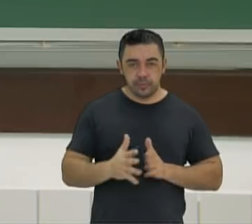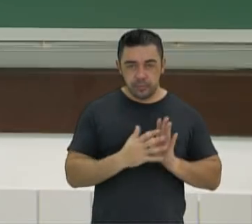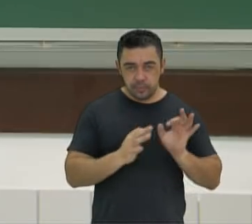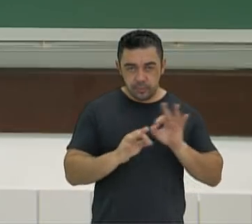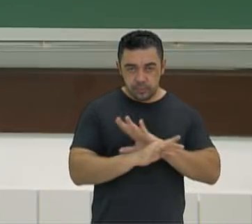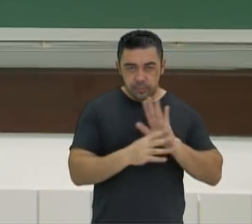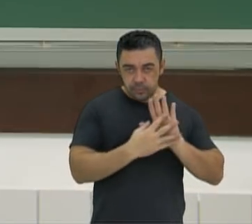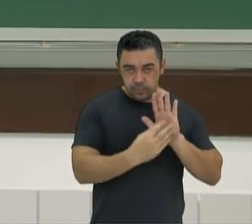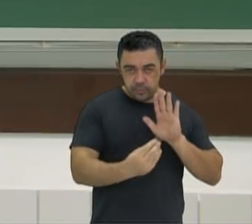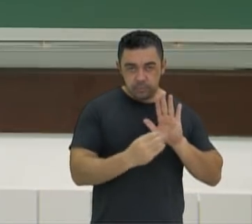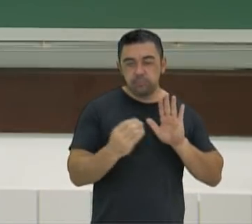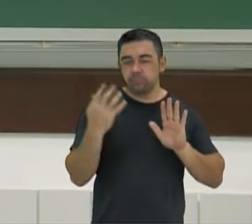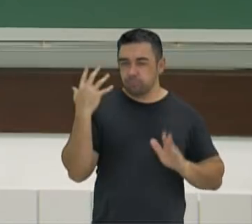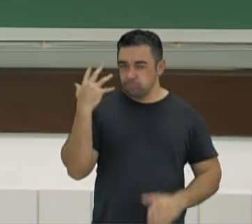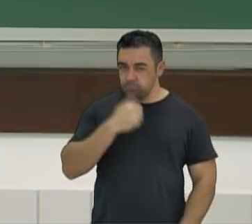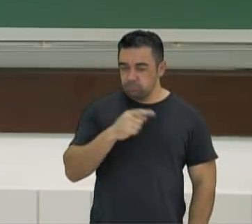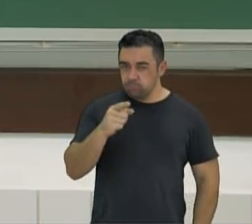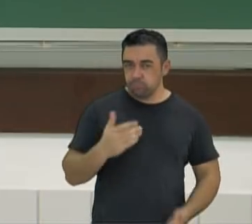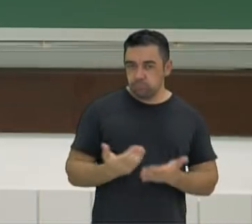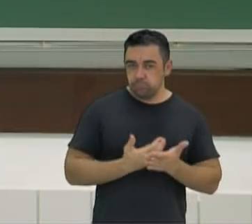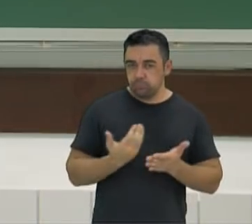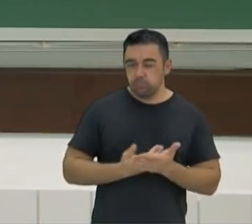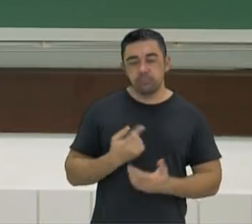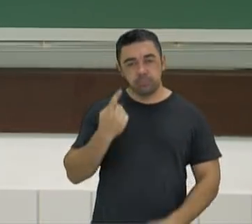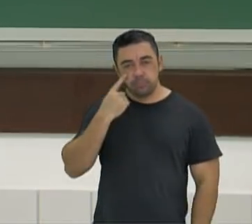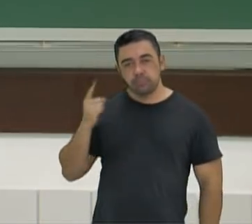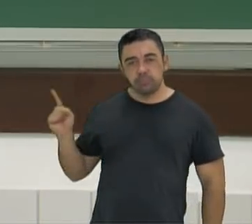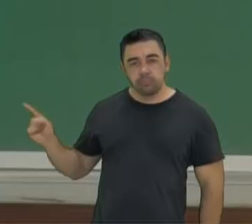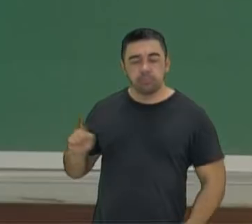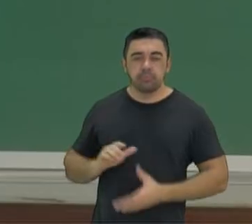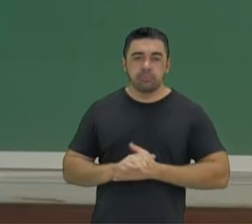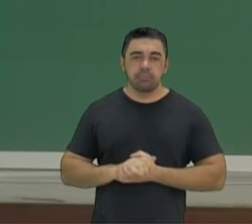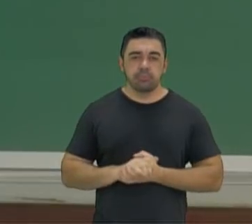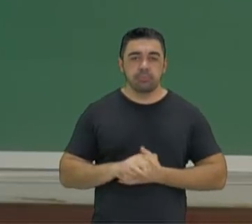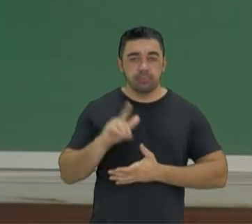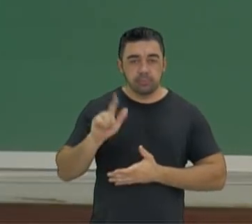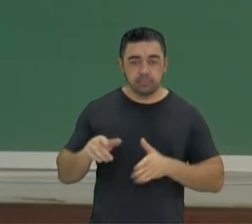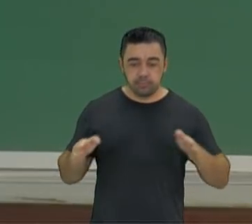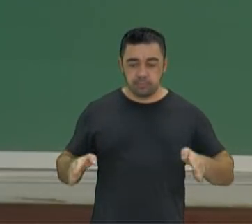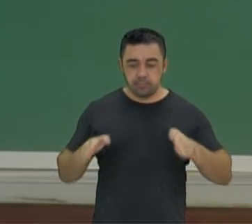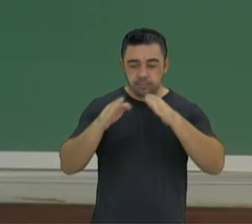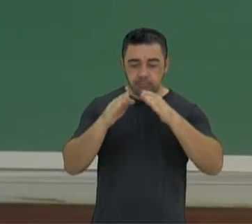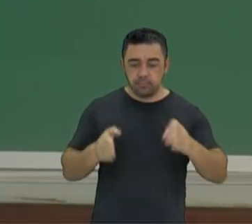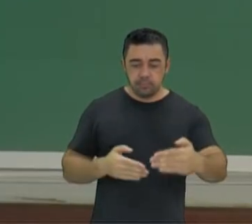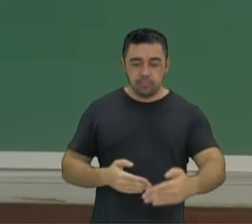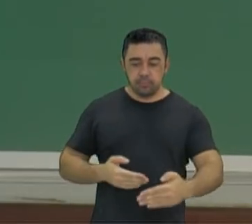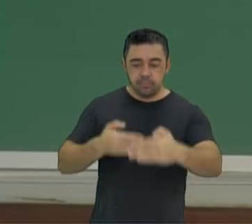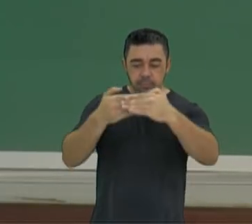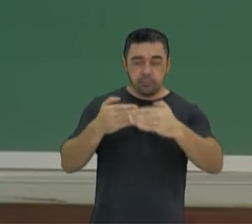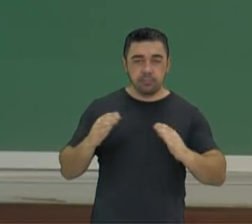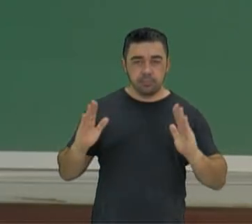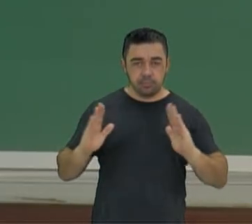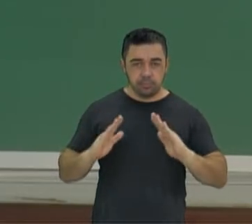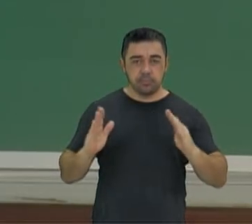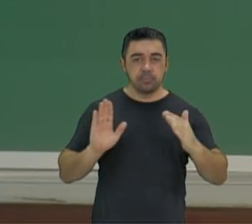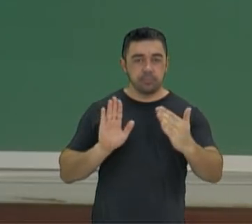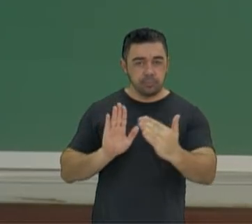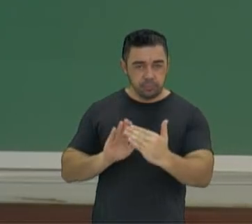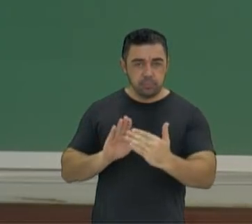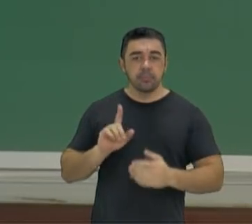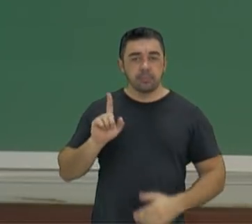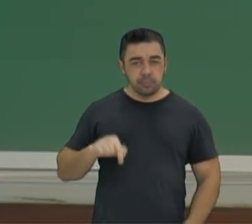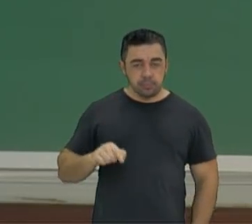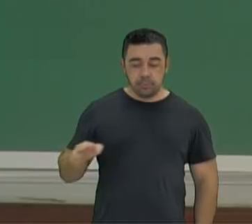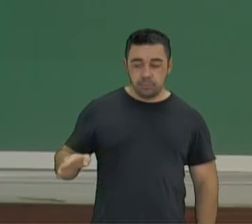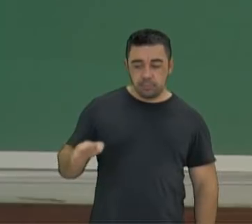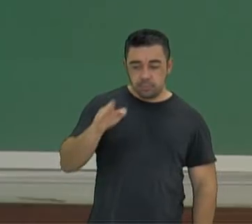Copiadinho, bem bonitinho aí no caderno? Vamos lá. Faces laterais. Ah, então a gente tem a base, que é uma